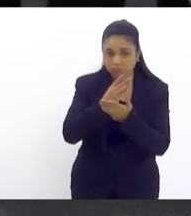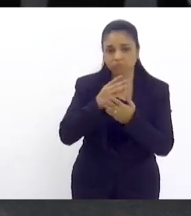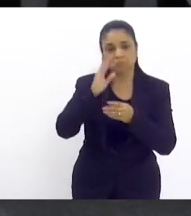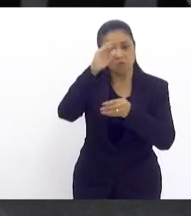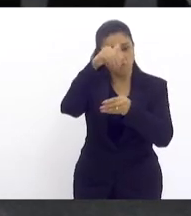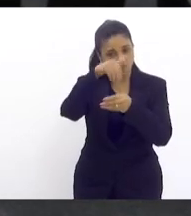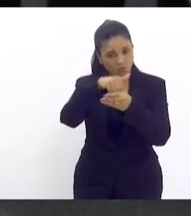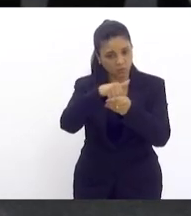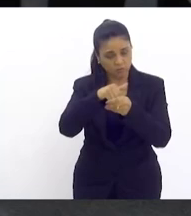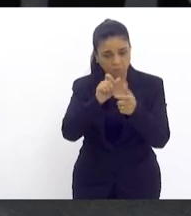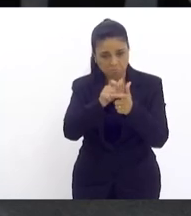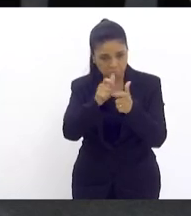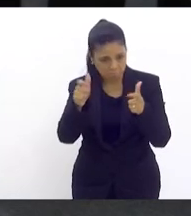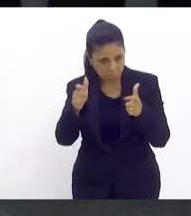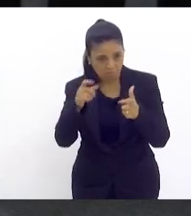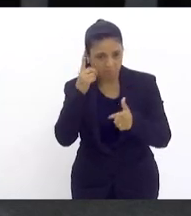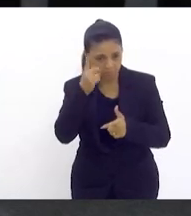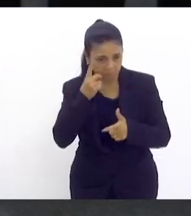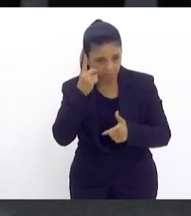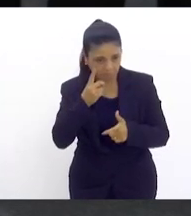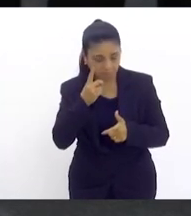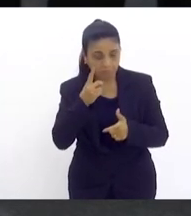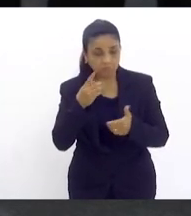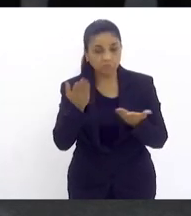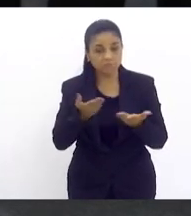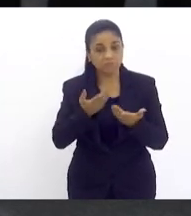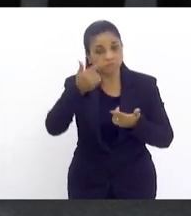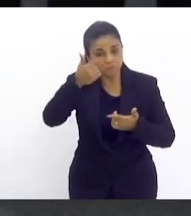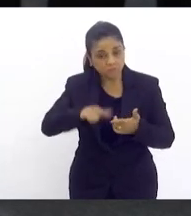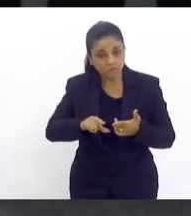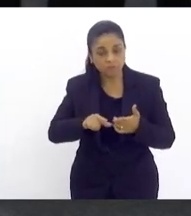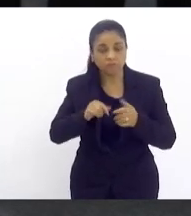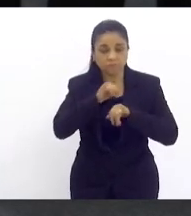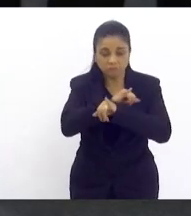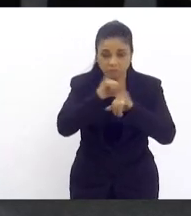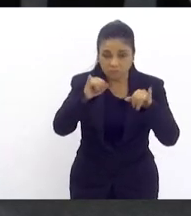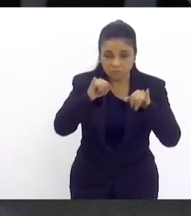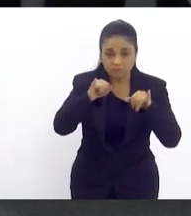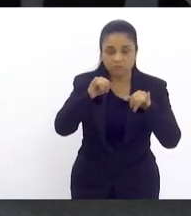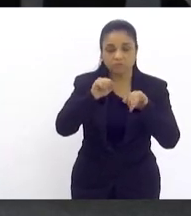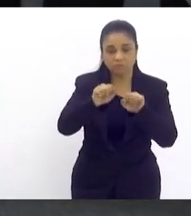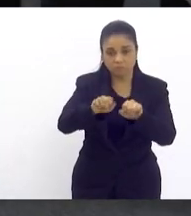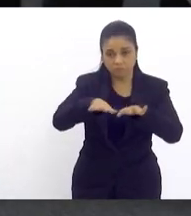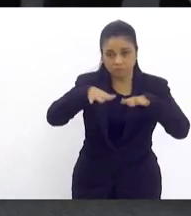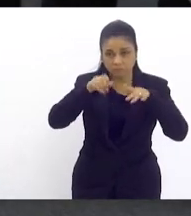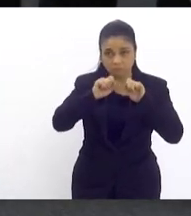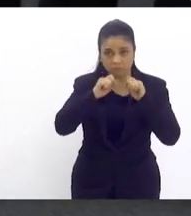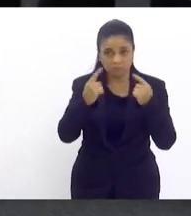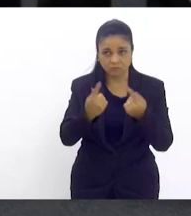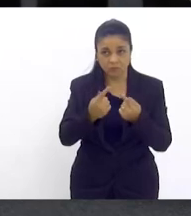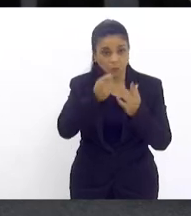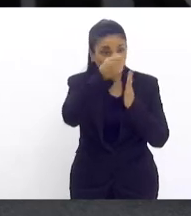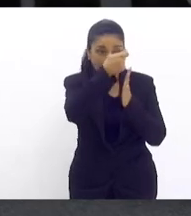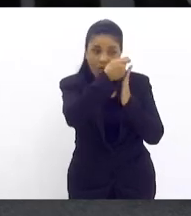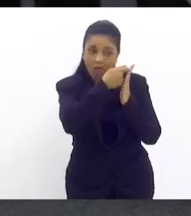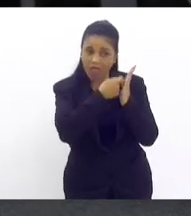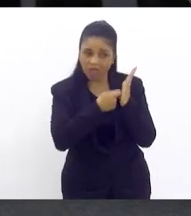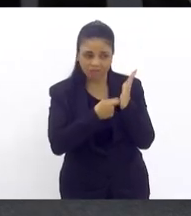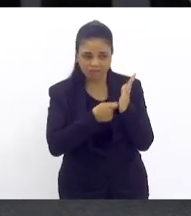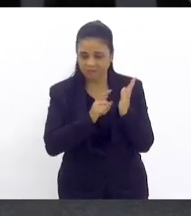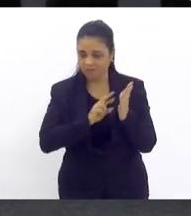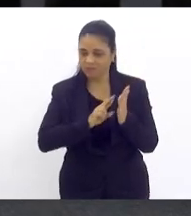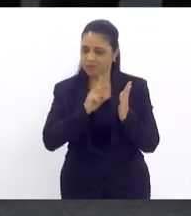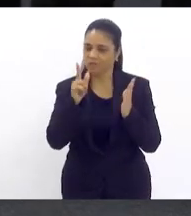e agora ao ser chamado para emitir o parecer em plenário eu não é redação do vencido porque ele